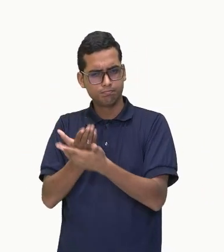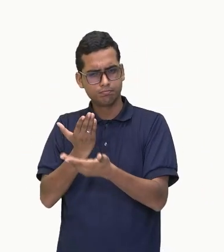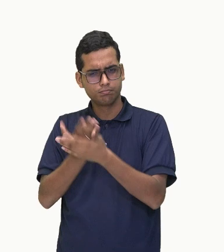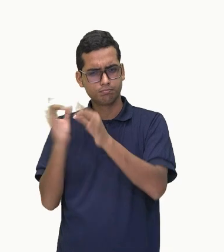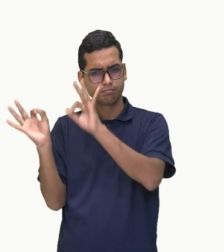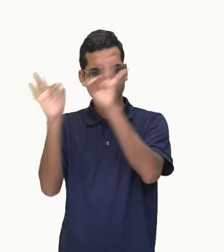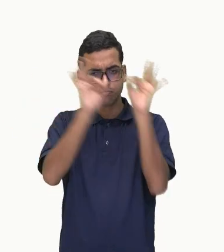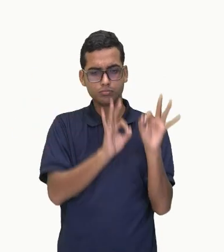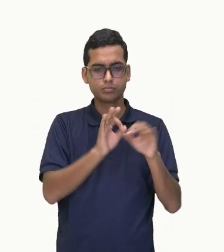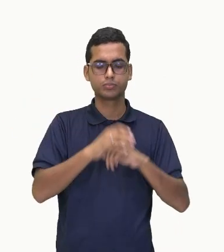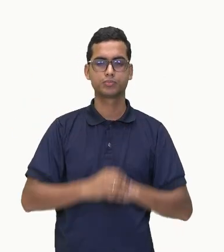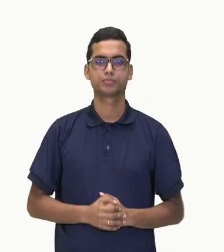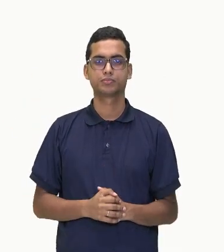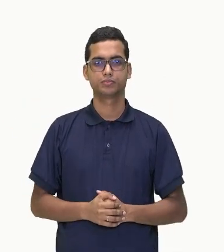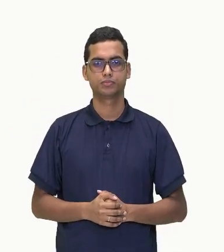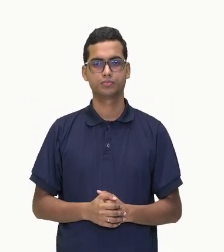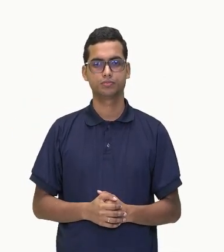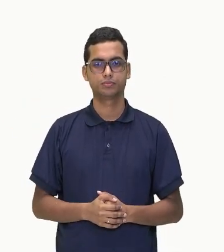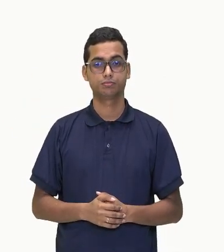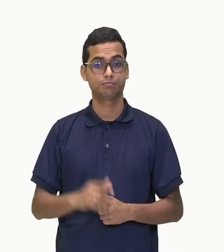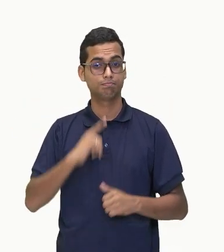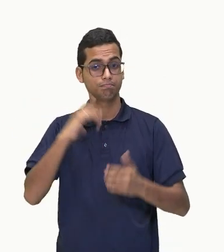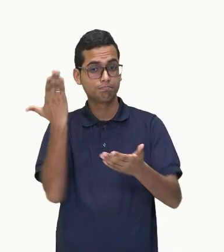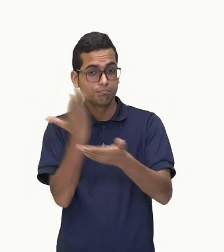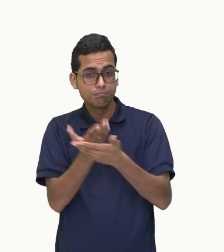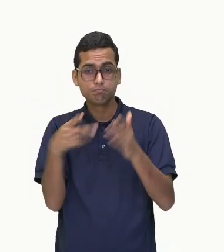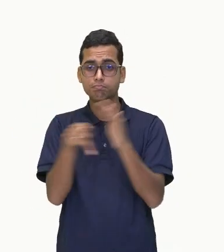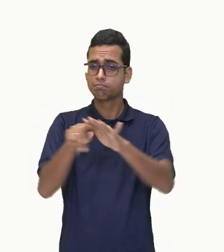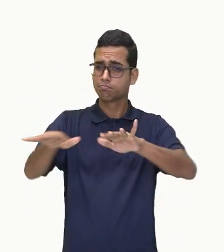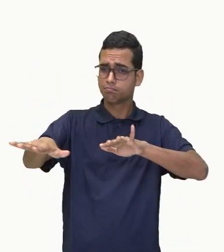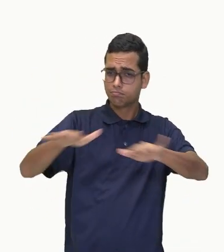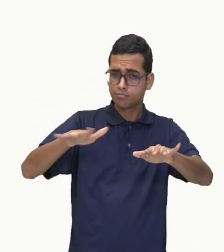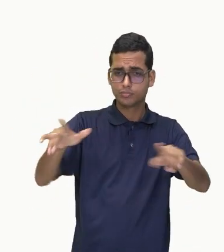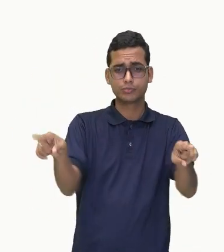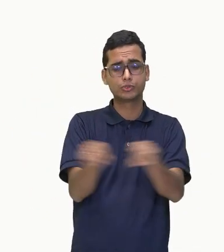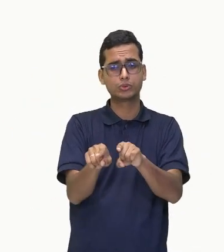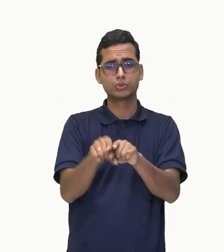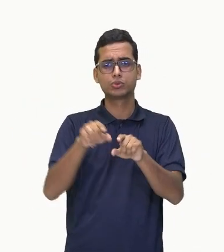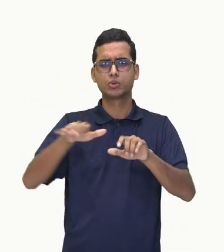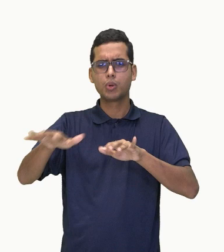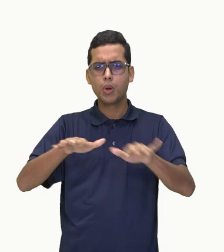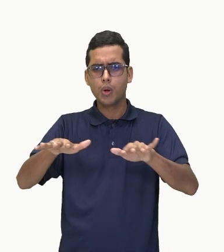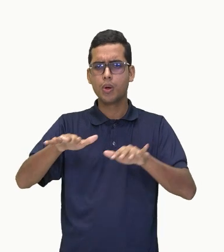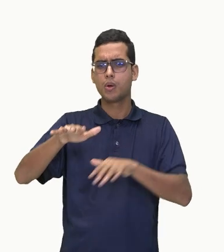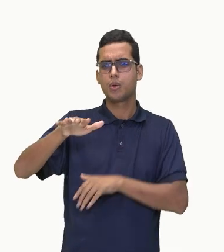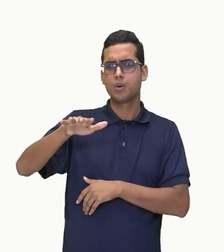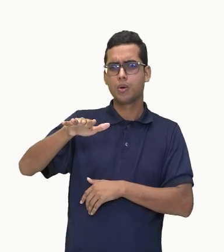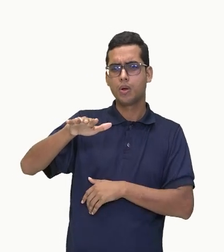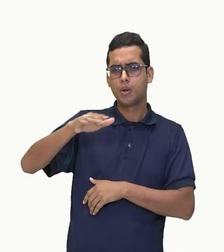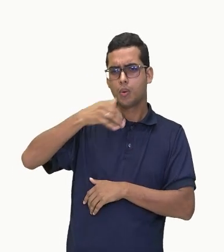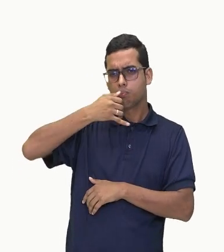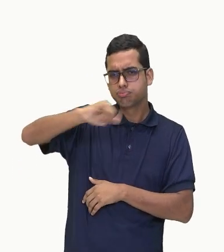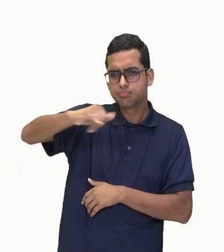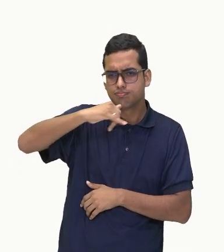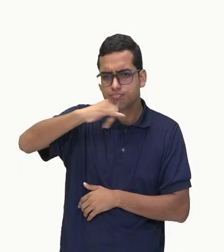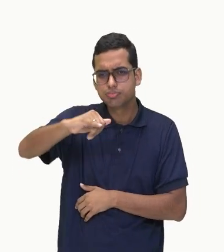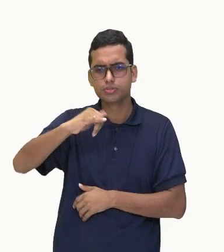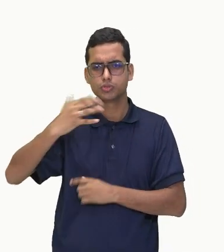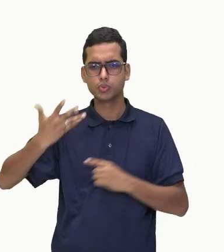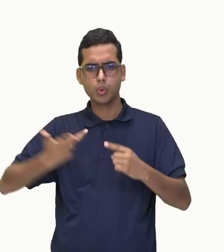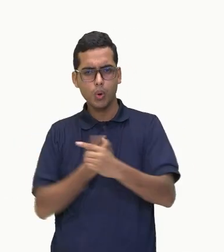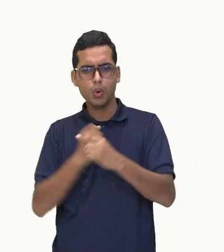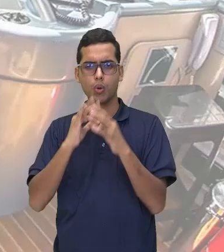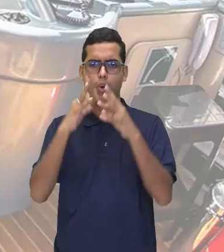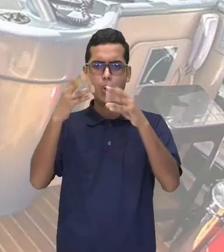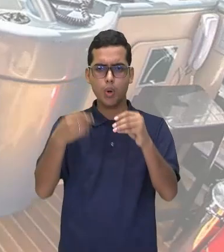vai estudar esses movimentos, ela vai estudar a energia, ela vai estudar também tudo que envolve aí com